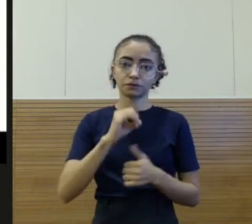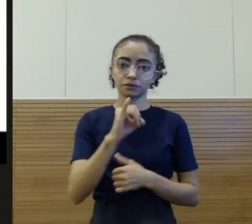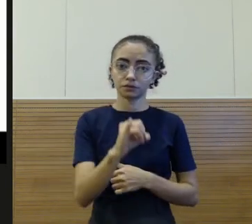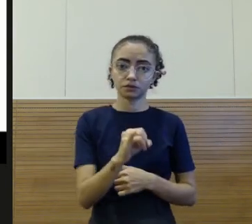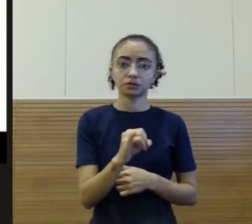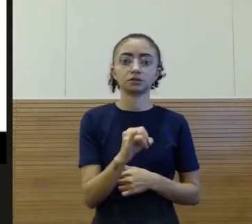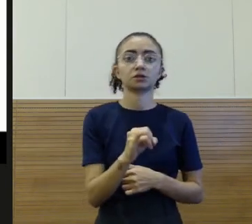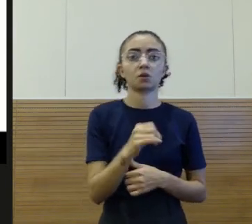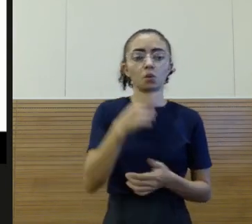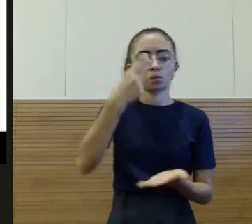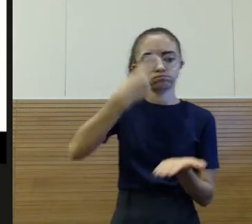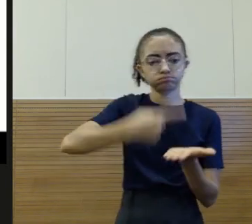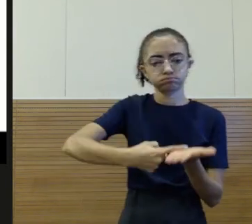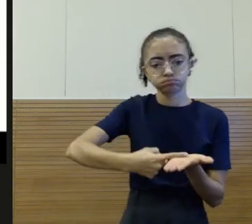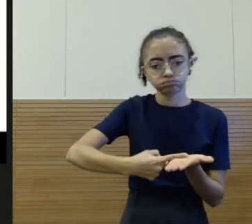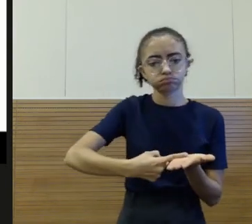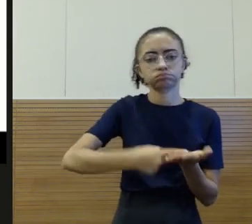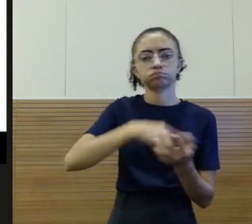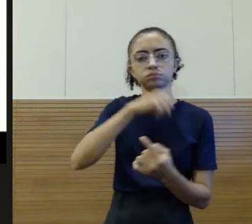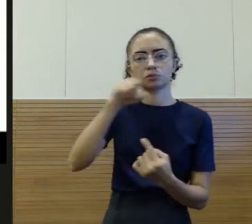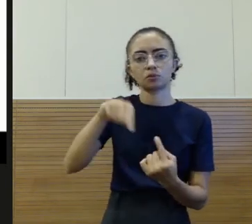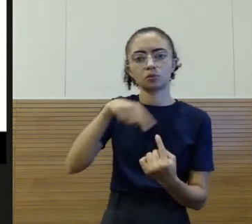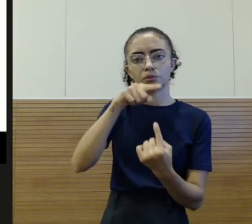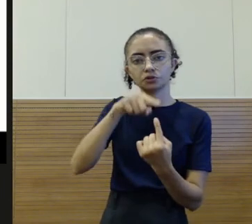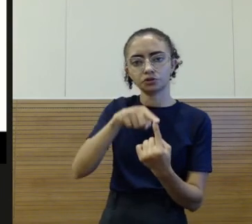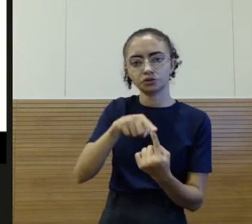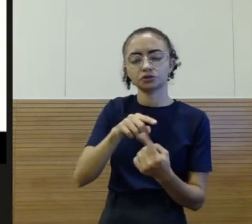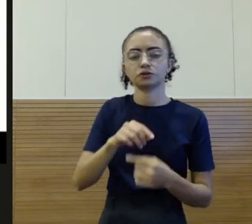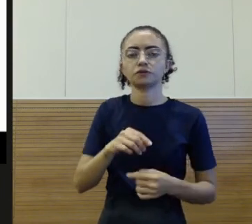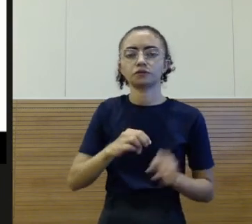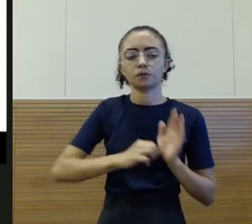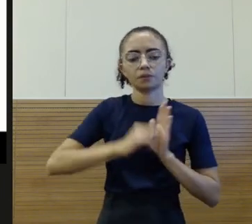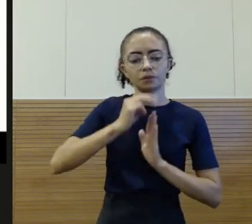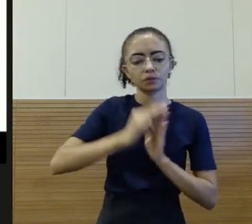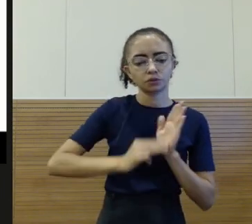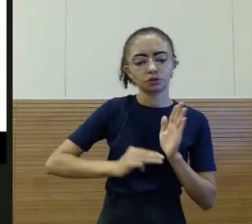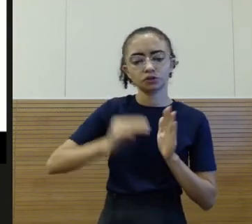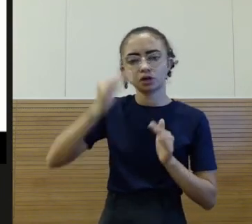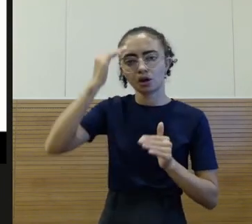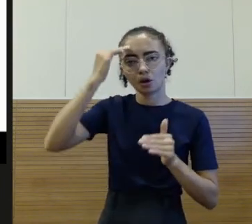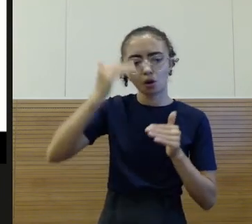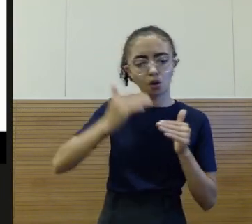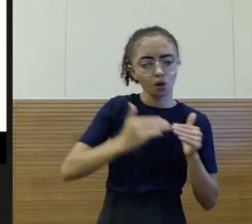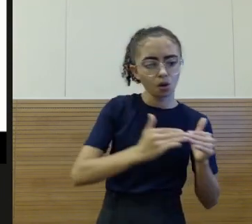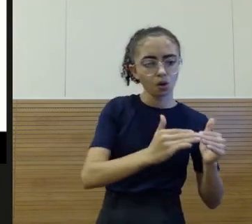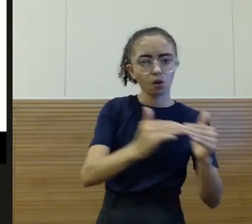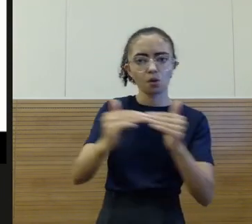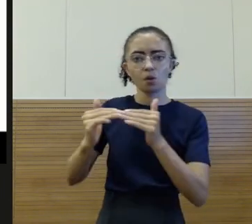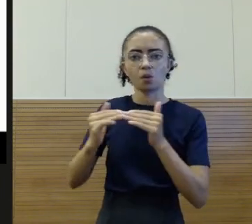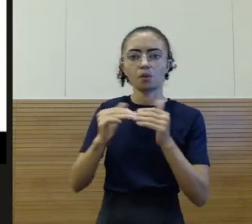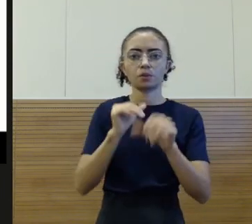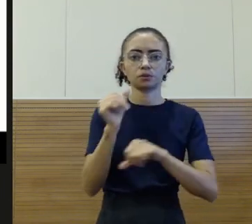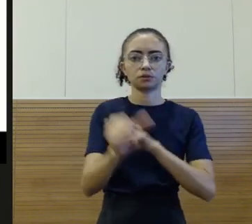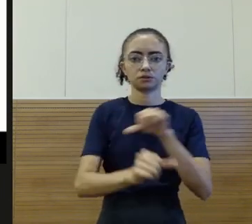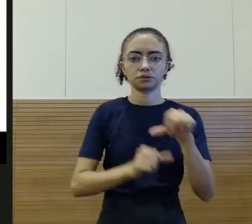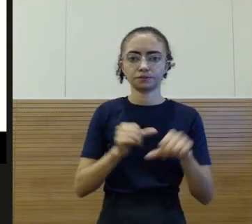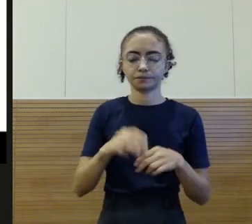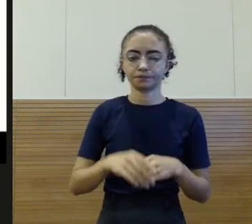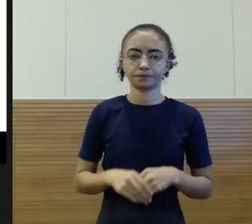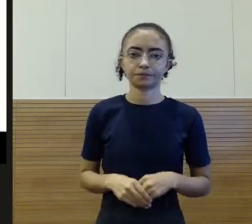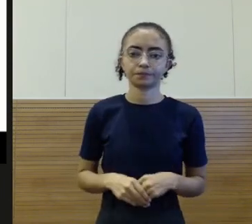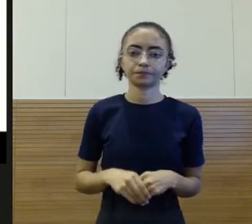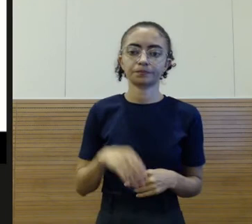as exigências mínimas para fazer uma metodologia que esteja de acordo com a autoridade de mudança. Então,